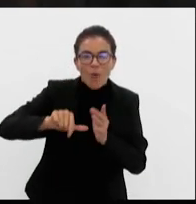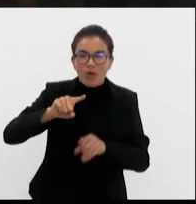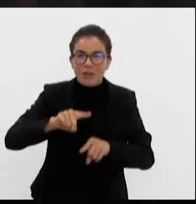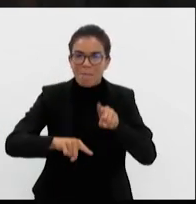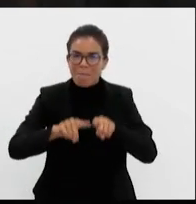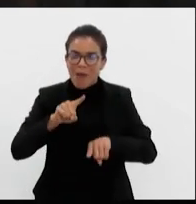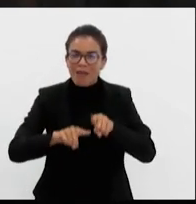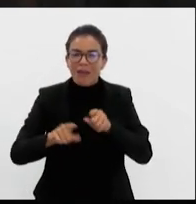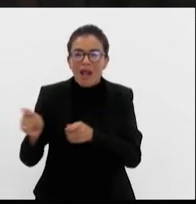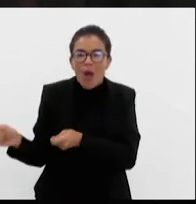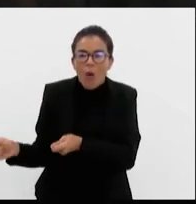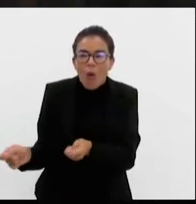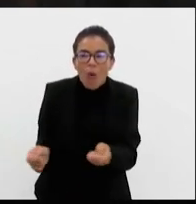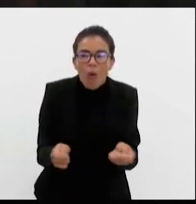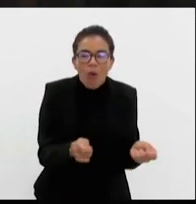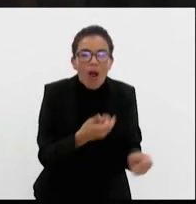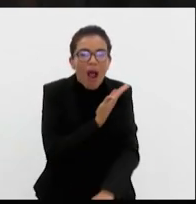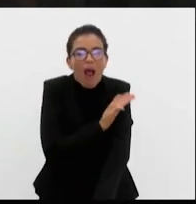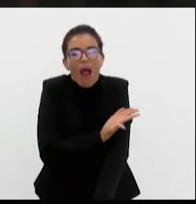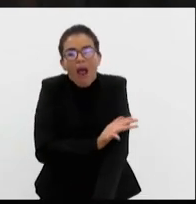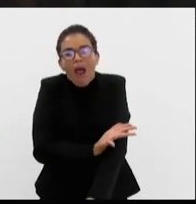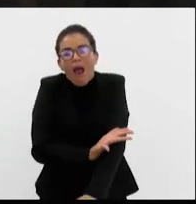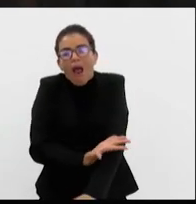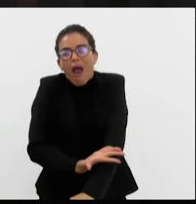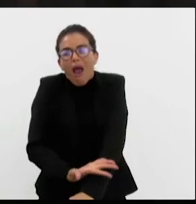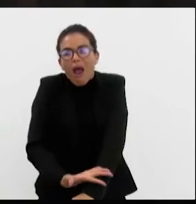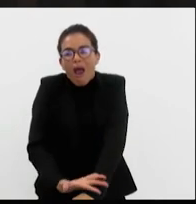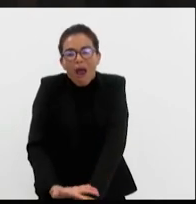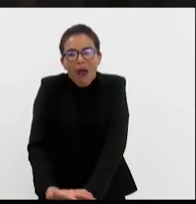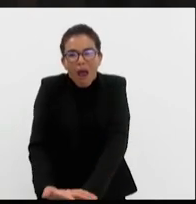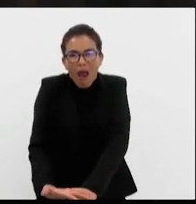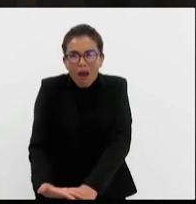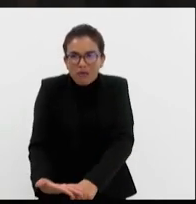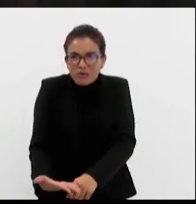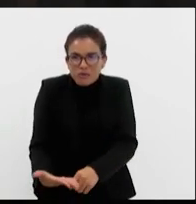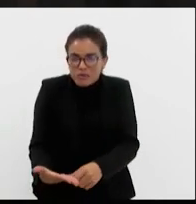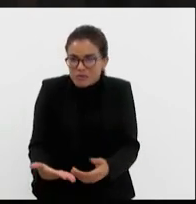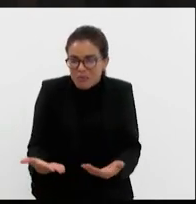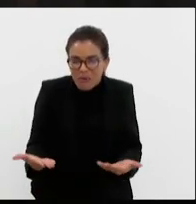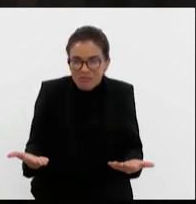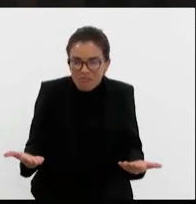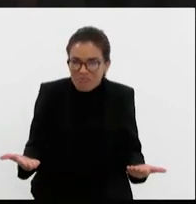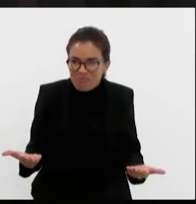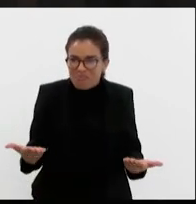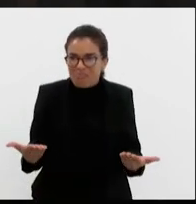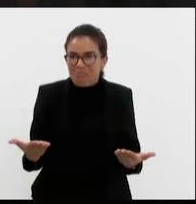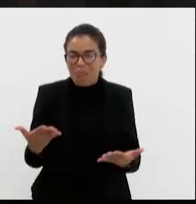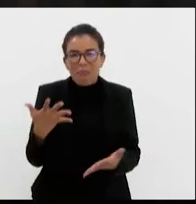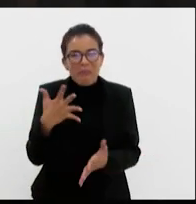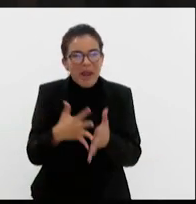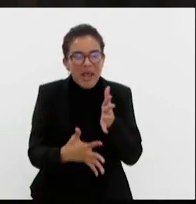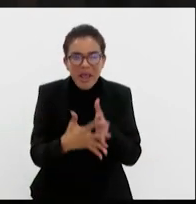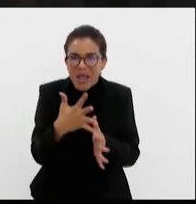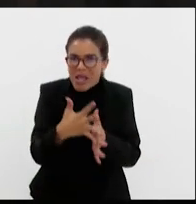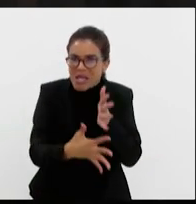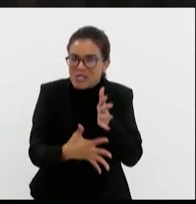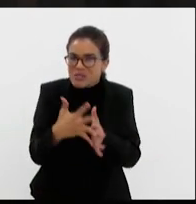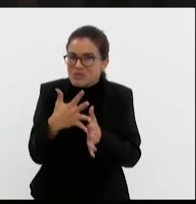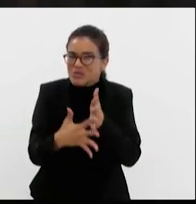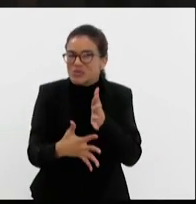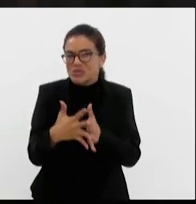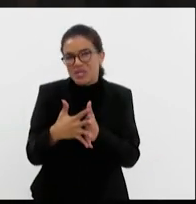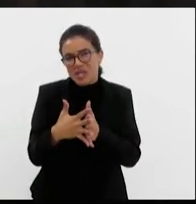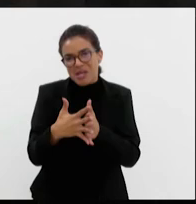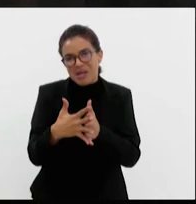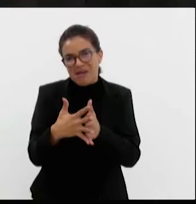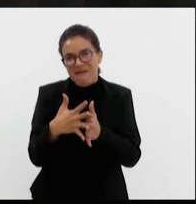uma rotina, né? E isso é absolutamente prejudicial para o